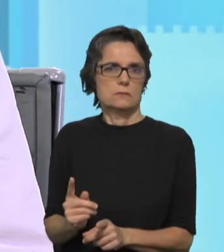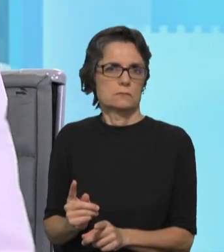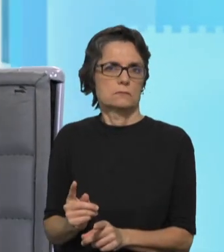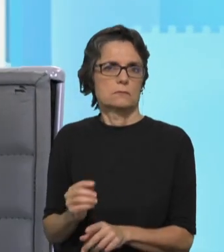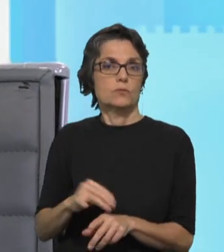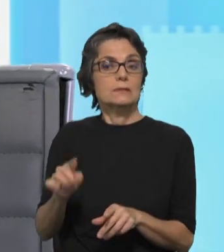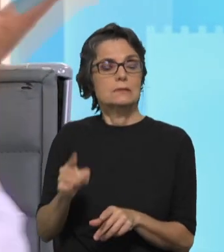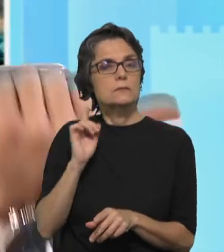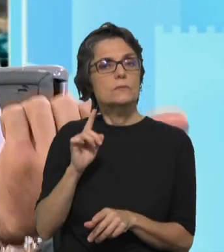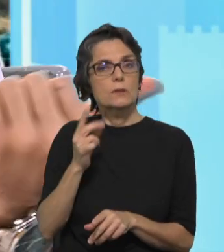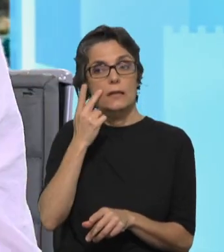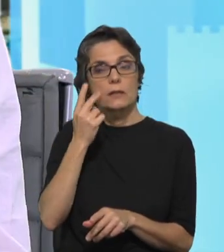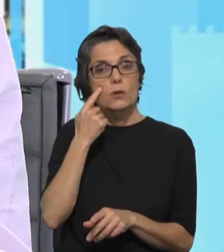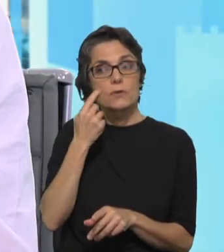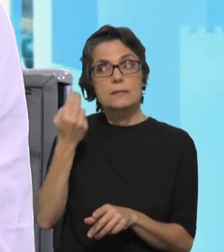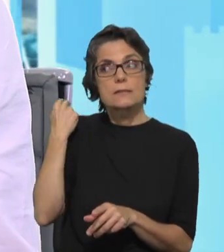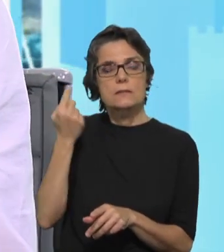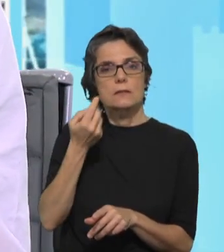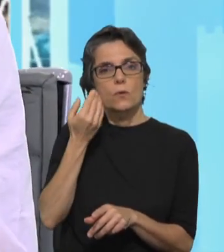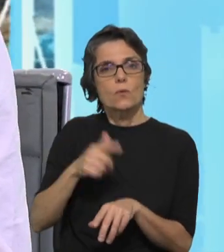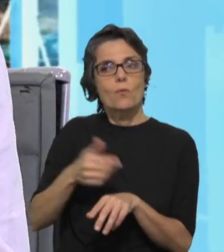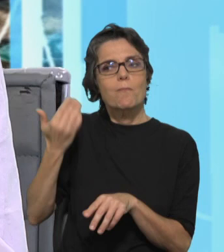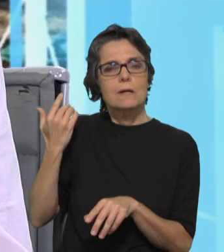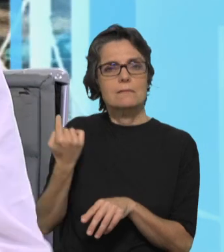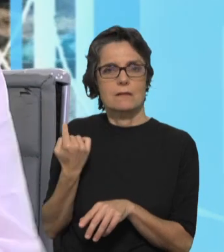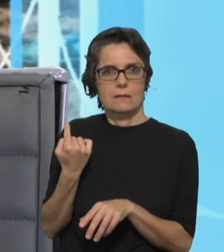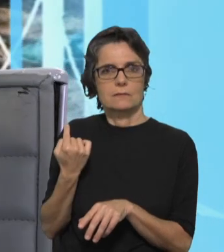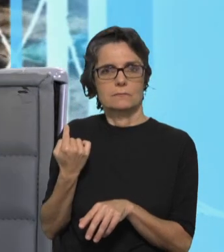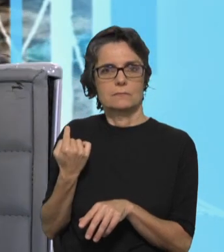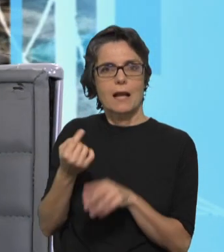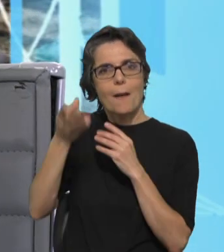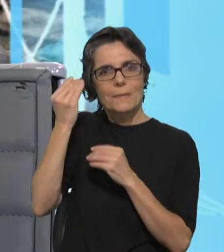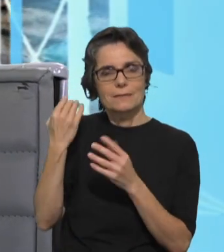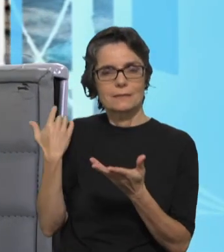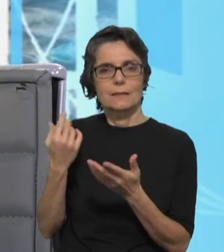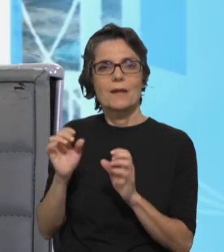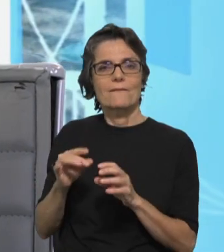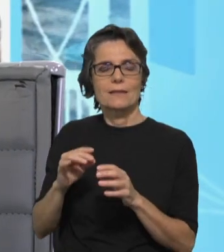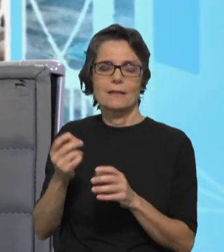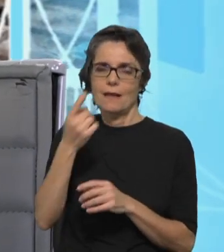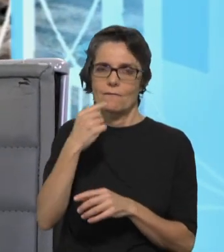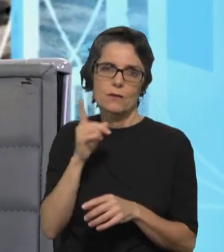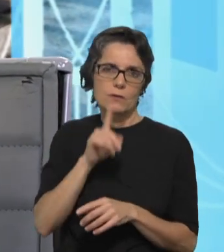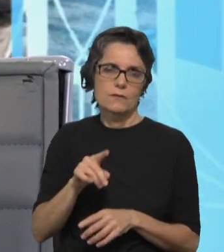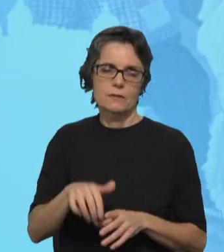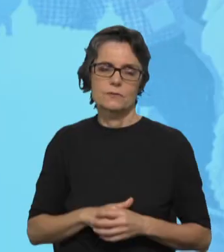aí que é importante nós conhecermos a história, percebermos que lições é que ela nos ensina para depois não voltarmos a... Alfreda,